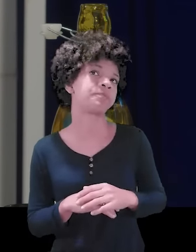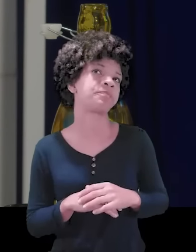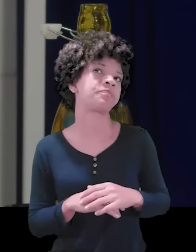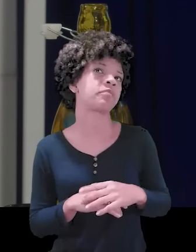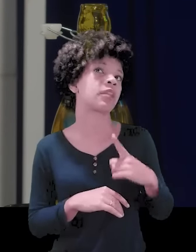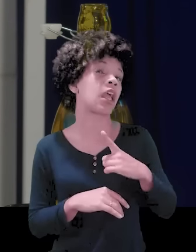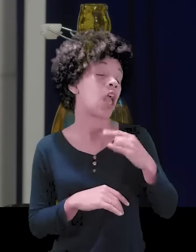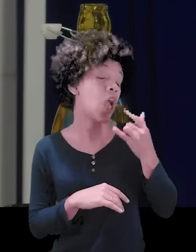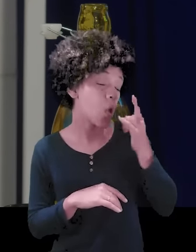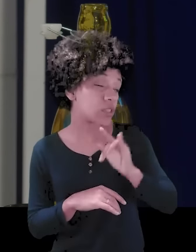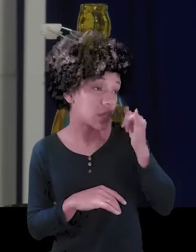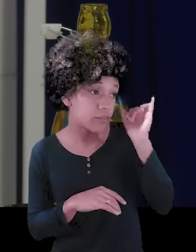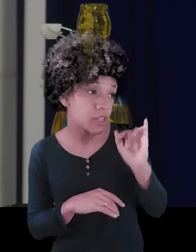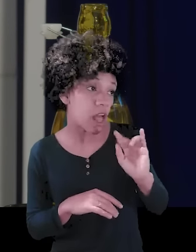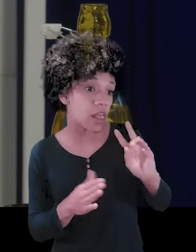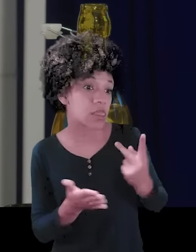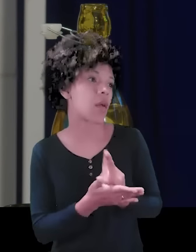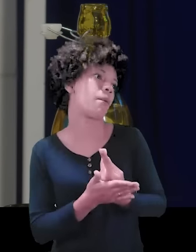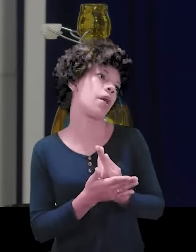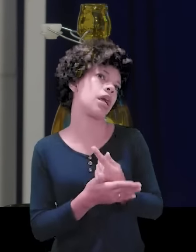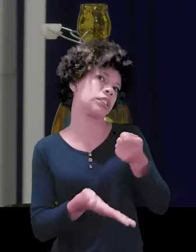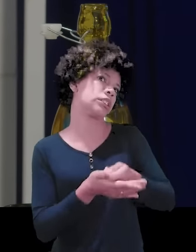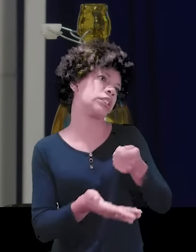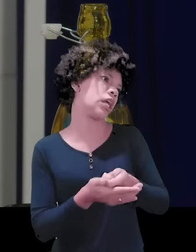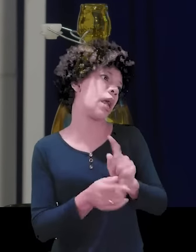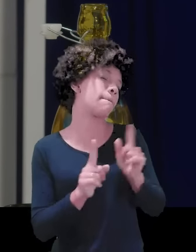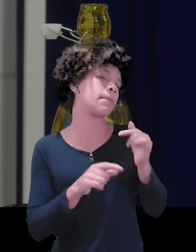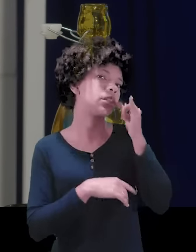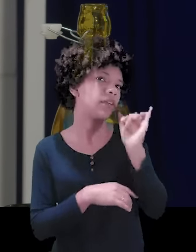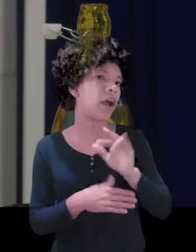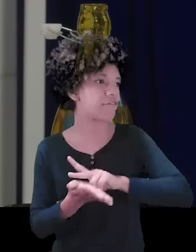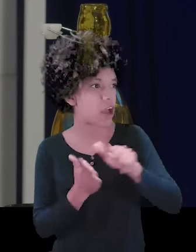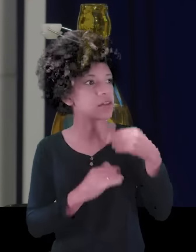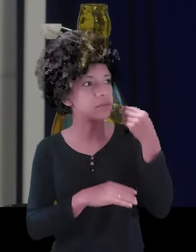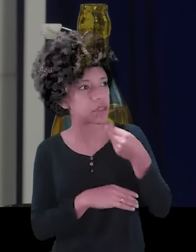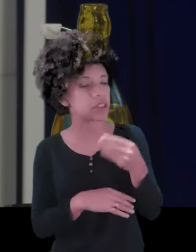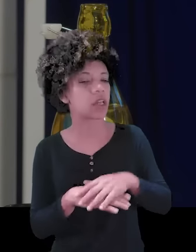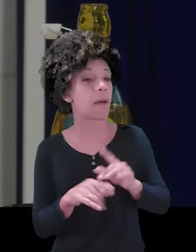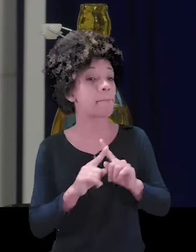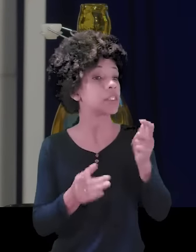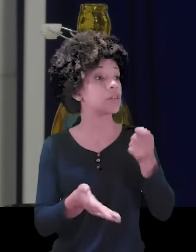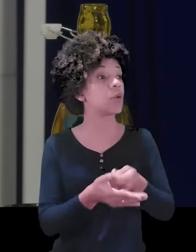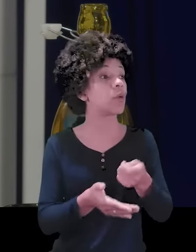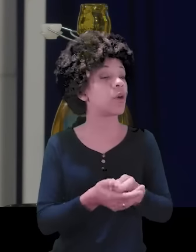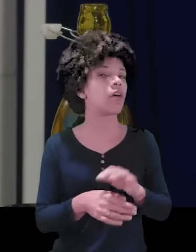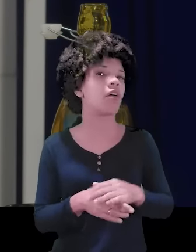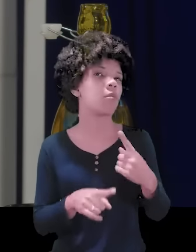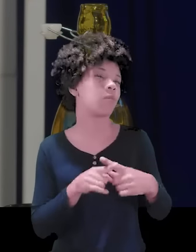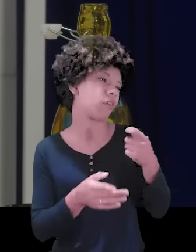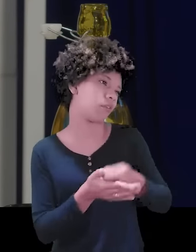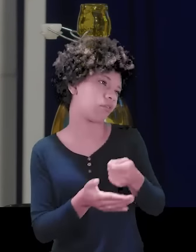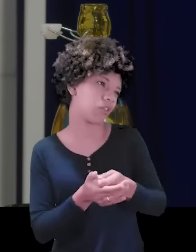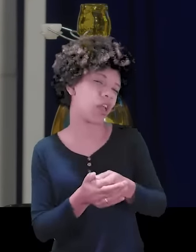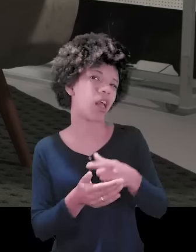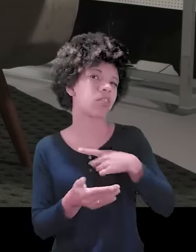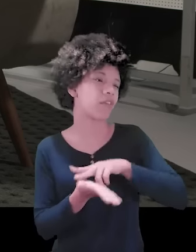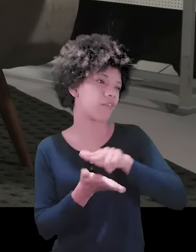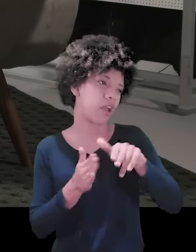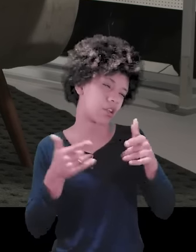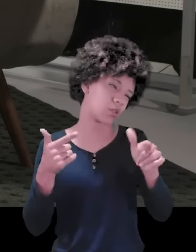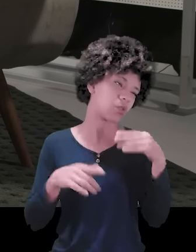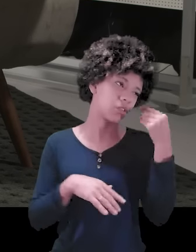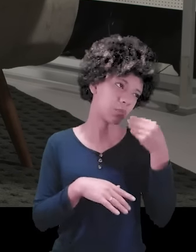consiga evitar não erradicar né a gente não conseguiu evitar muitos casos mas não erradicar Porque daí a gente Depende de